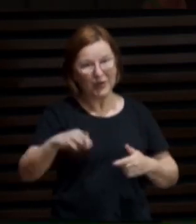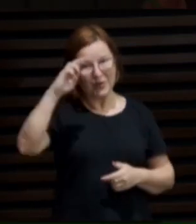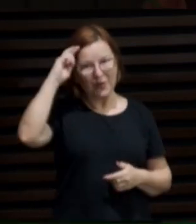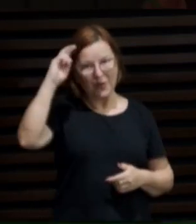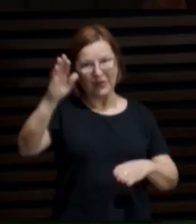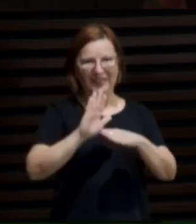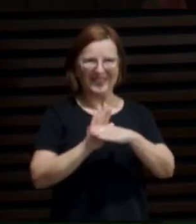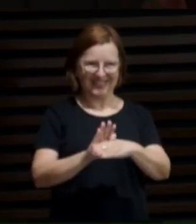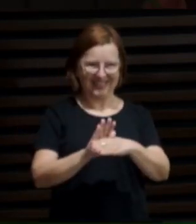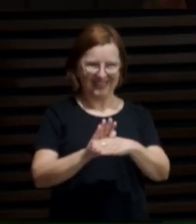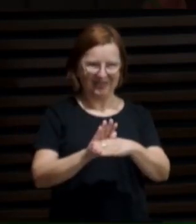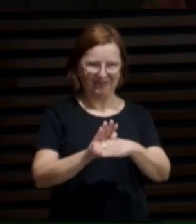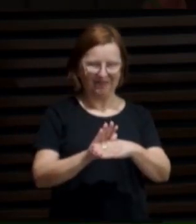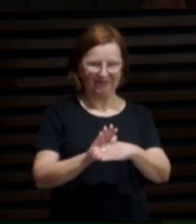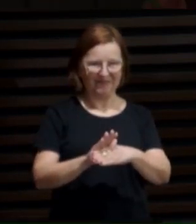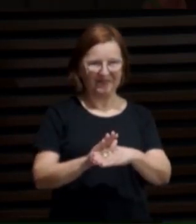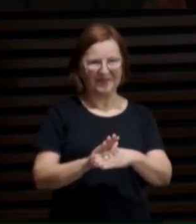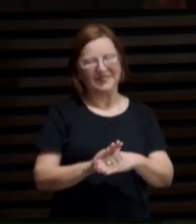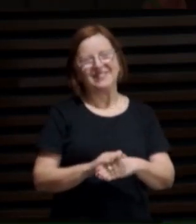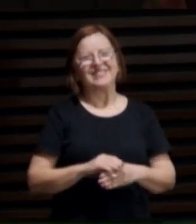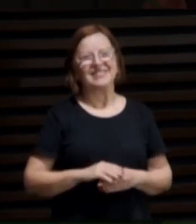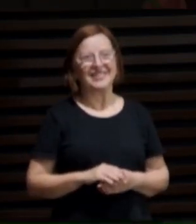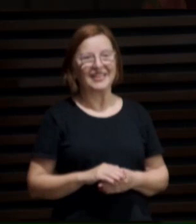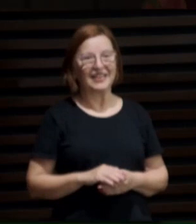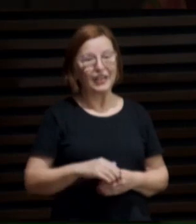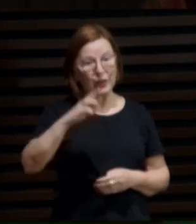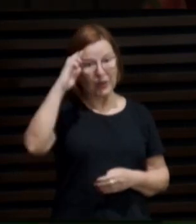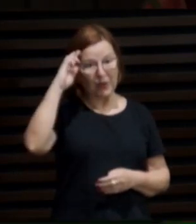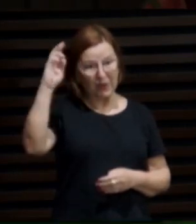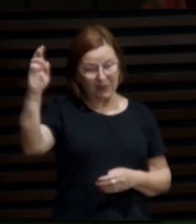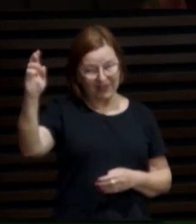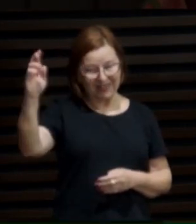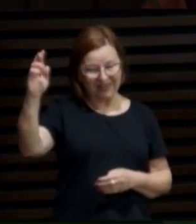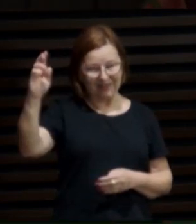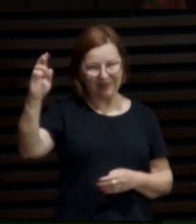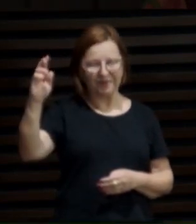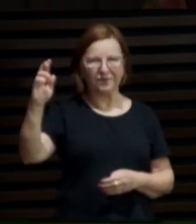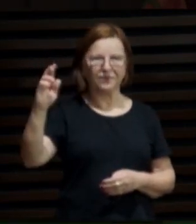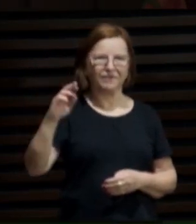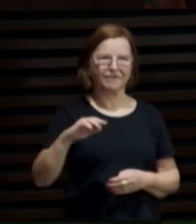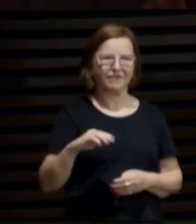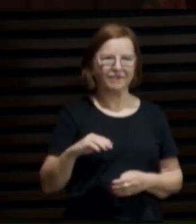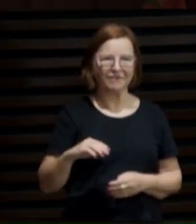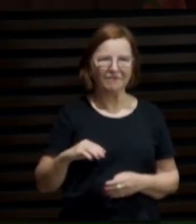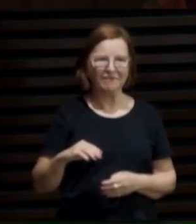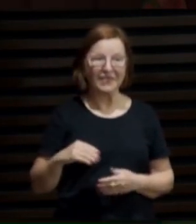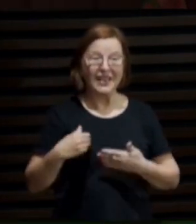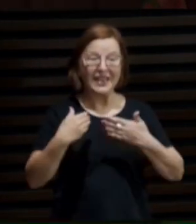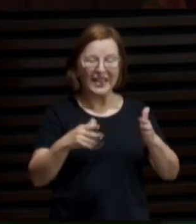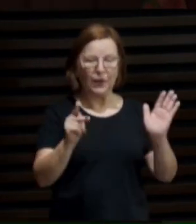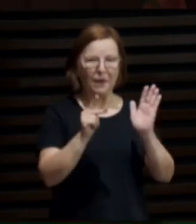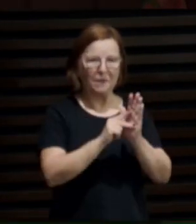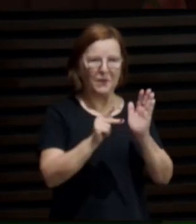hoje, no monte do Senhor se proverá. O Senhor proveu para si a própria oferta, o